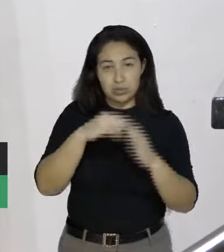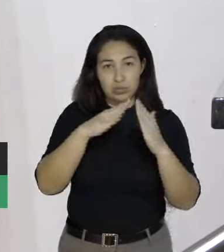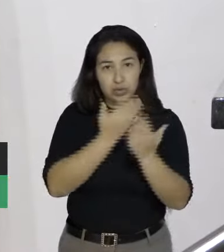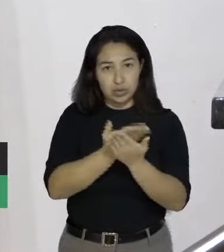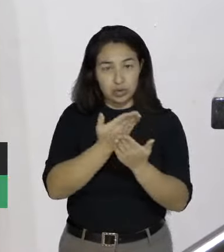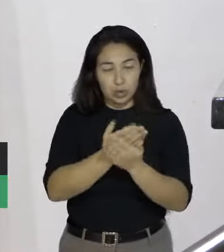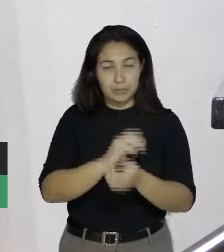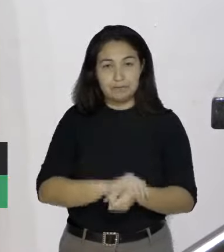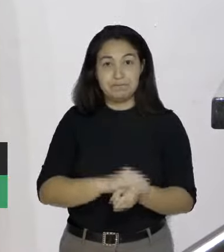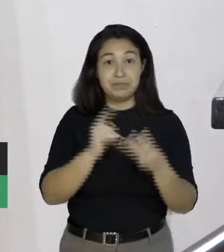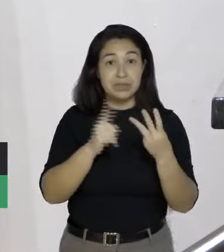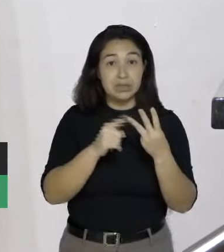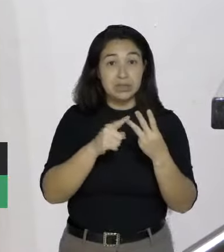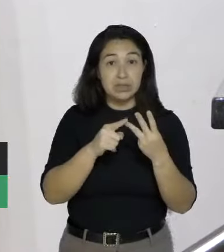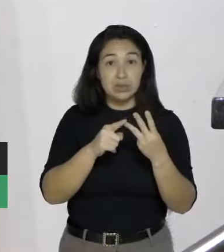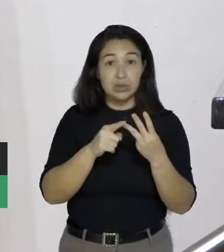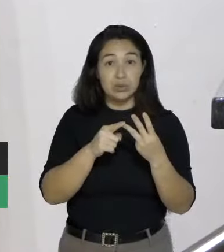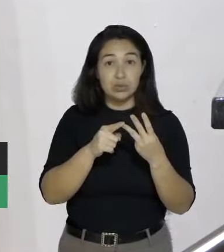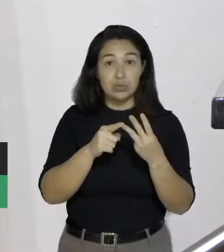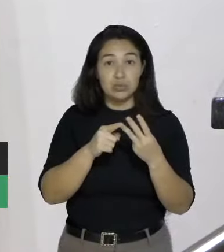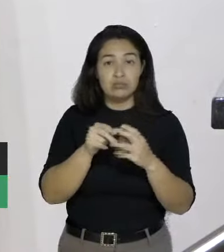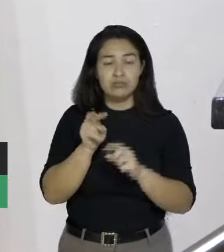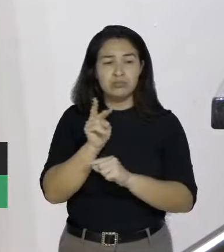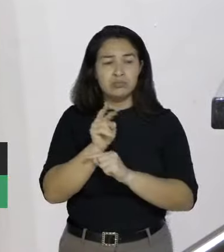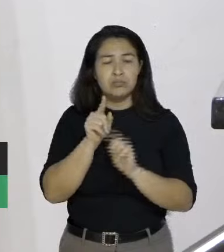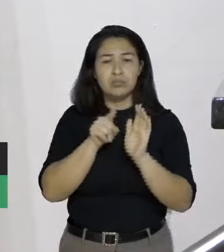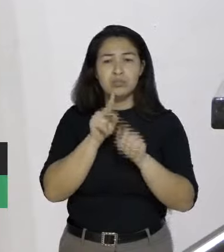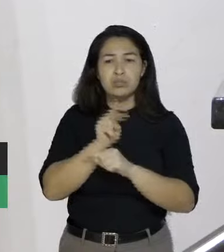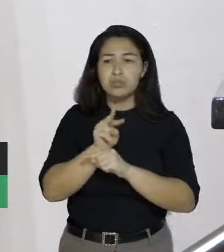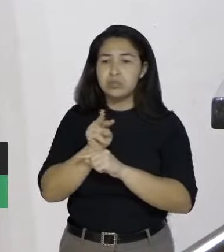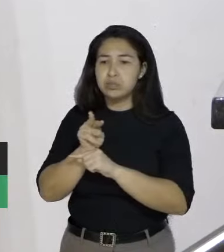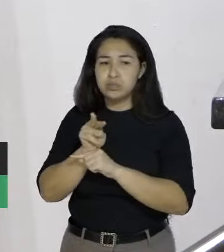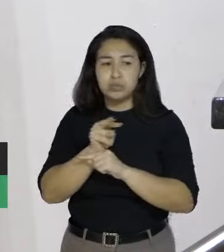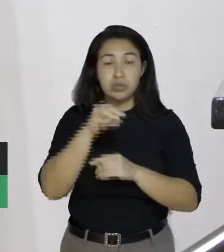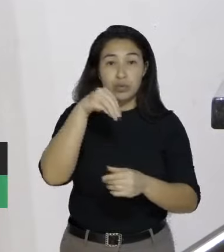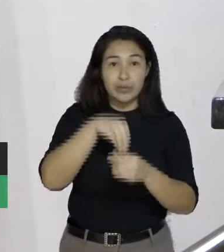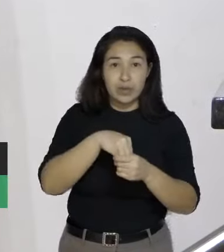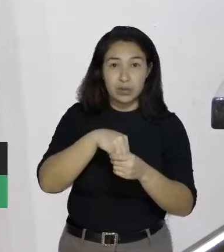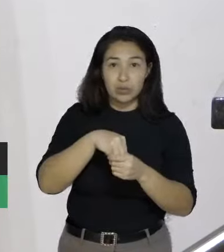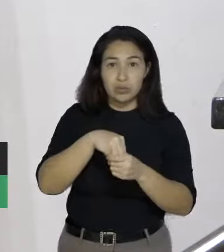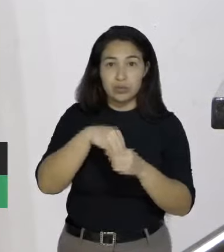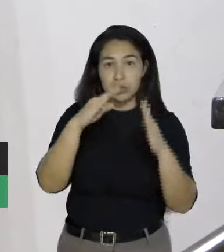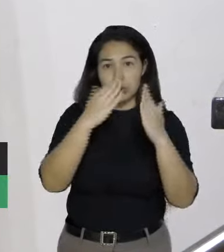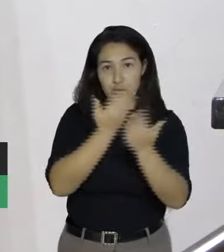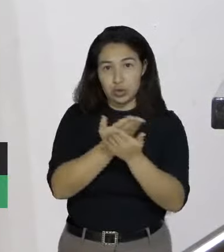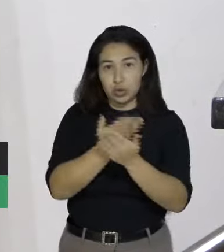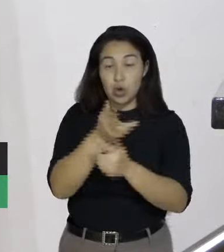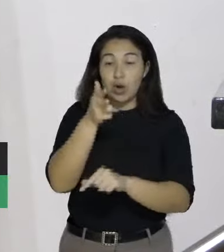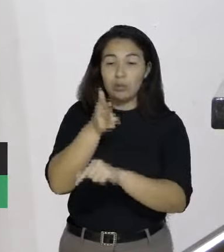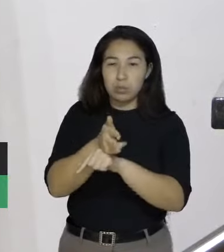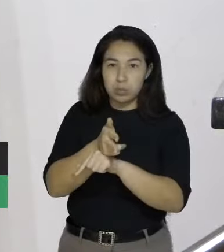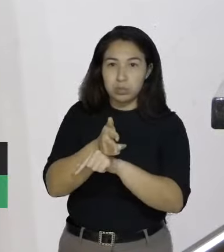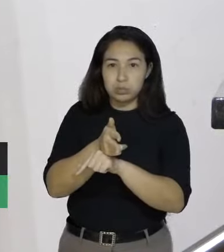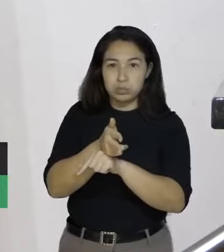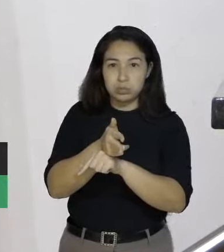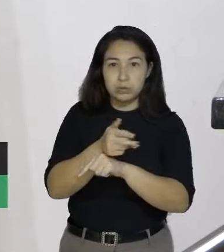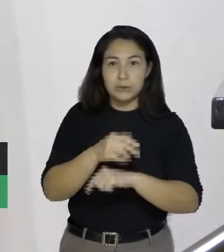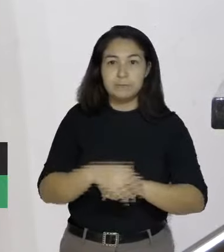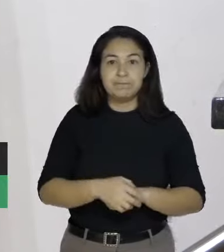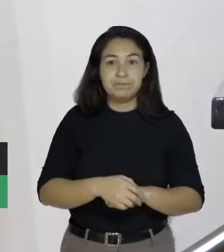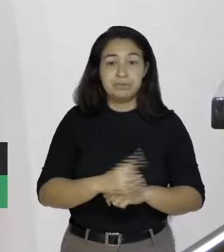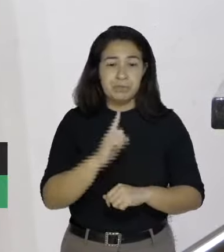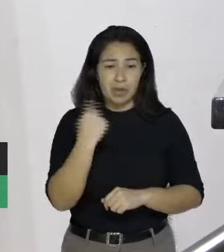um monitoramento dentro da sala de aula com câmeras de uma forma nada impressionante todo